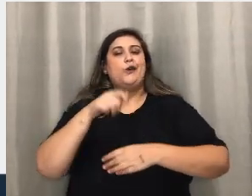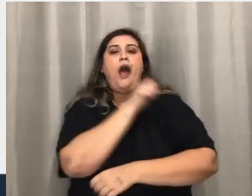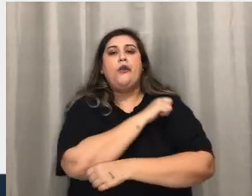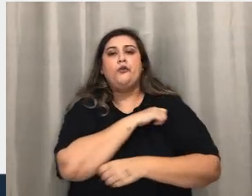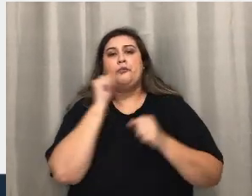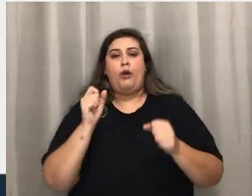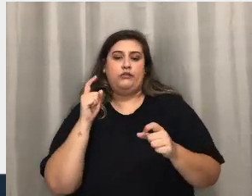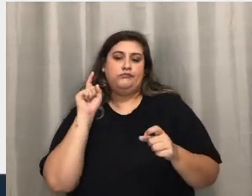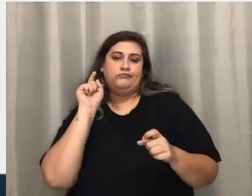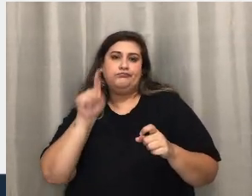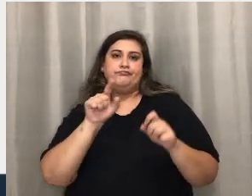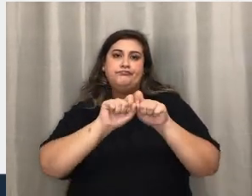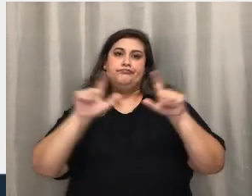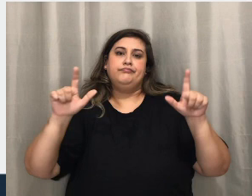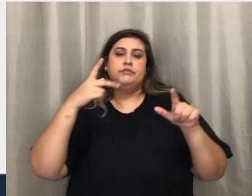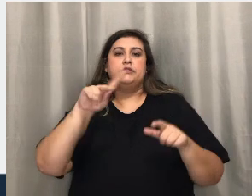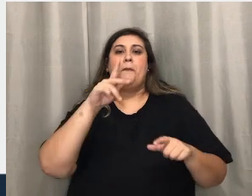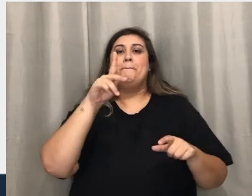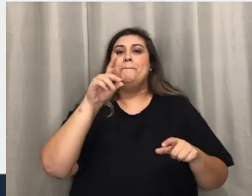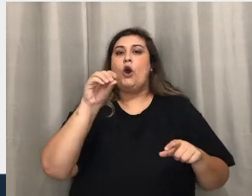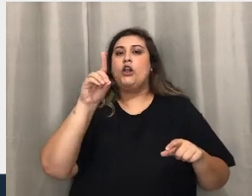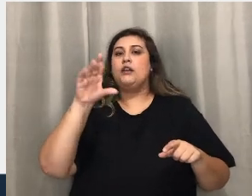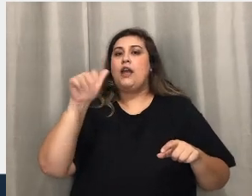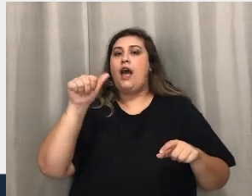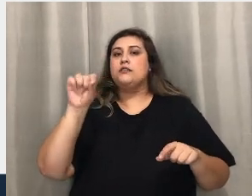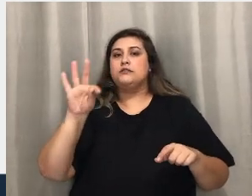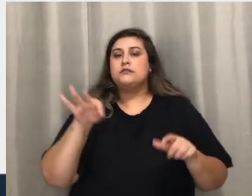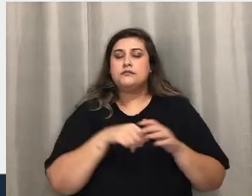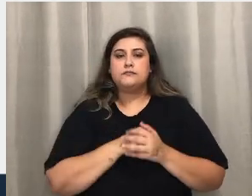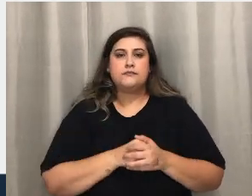alunos poderão achar os seus podcasts.